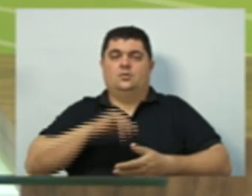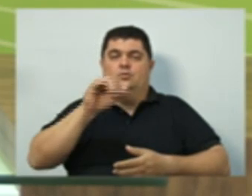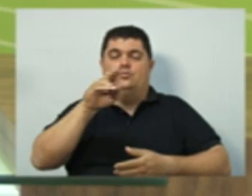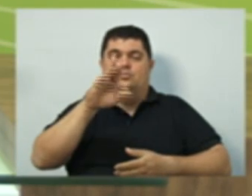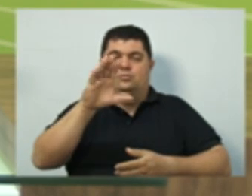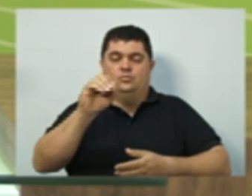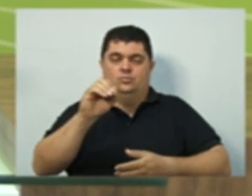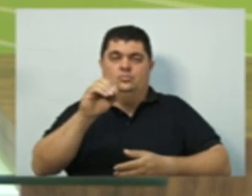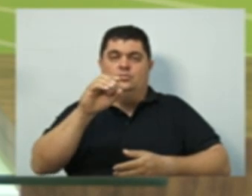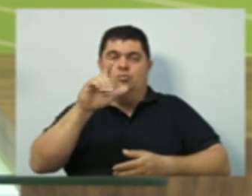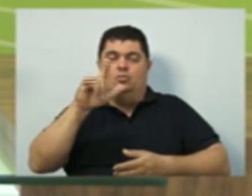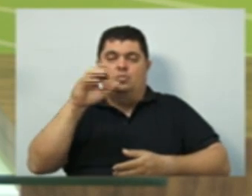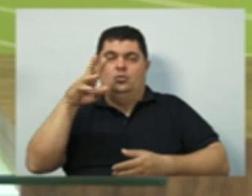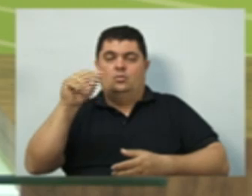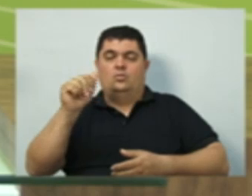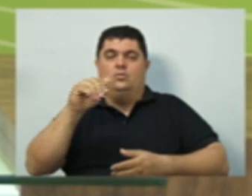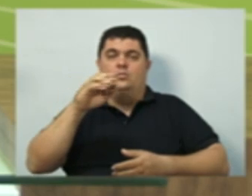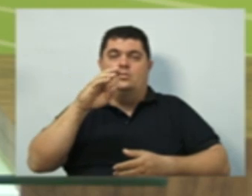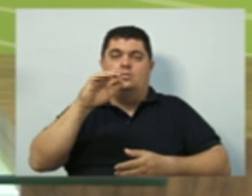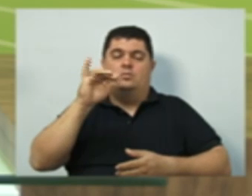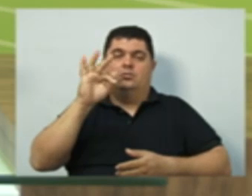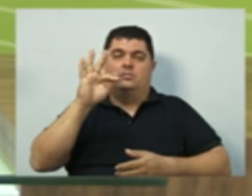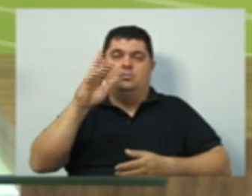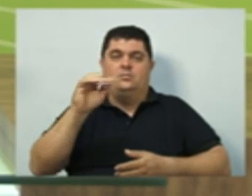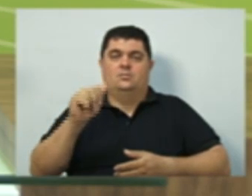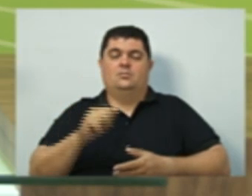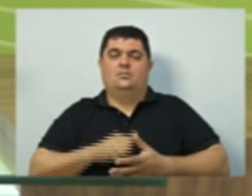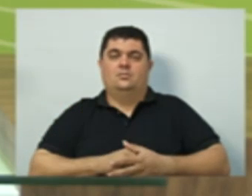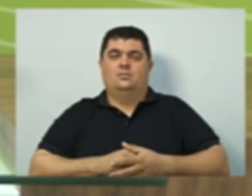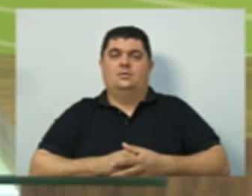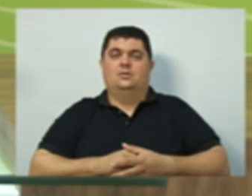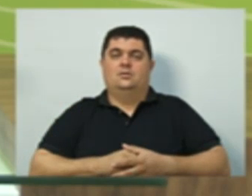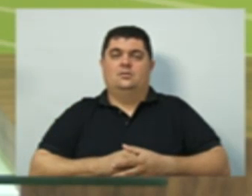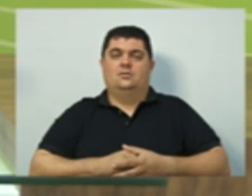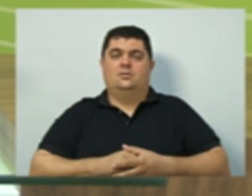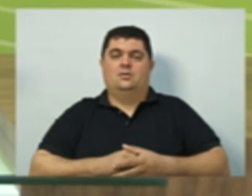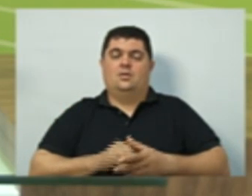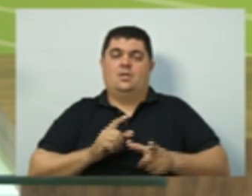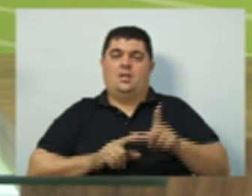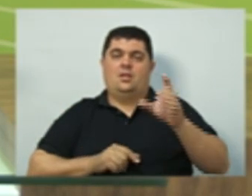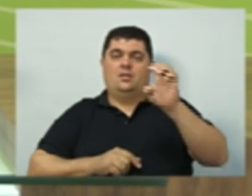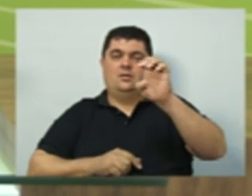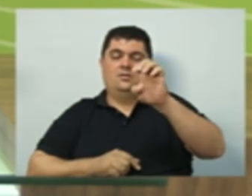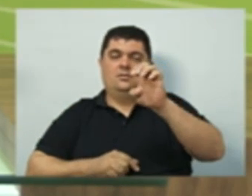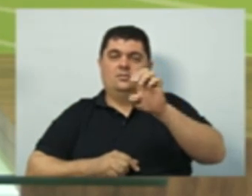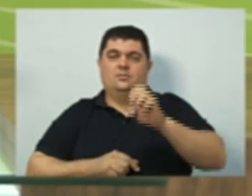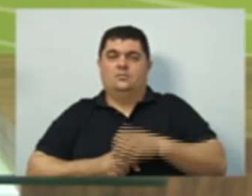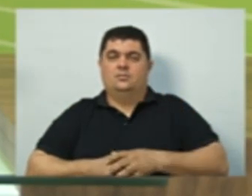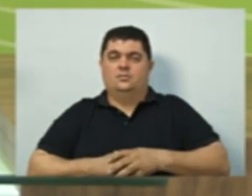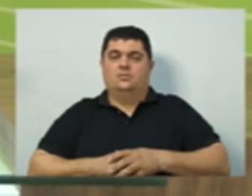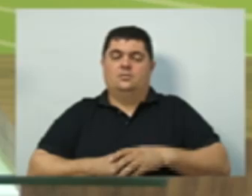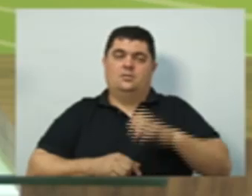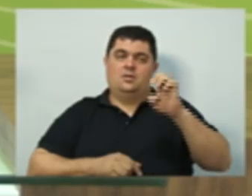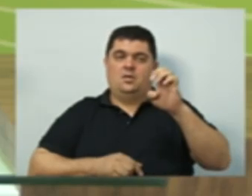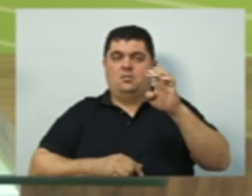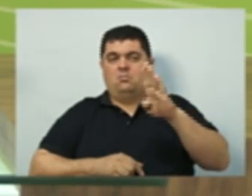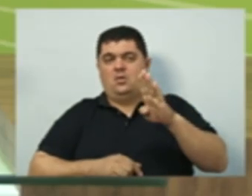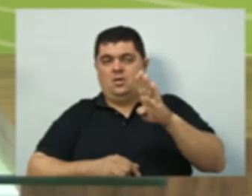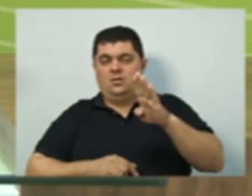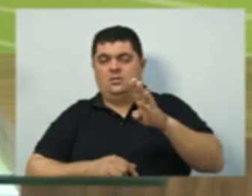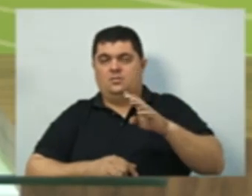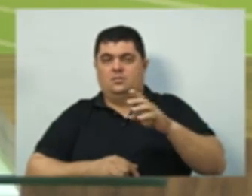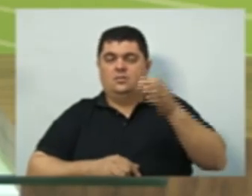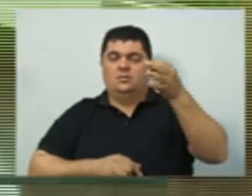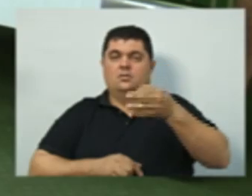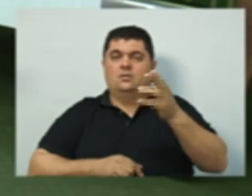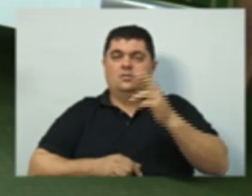César, Daniela, Luma, Valdir, Edmar, Thalita, Ludmila, Joyce, Laíre, achando que é a letra E. Então ficou aqui entre E, B. Qual seria a